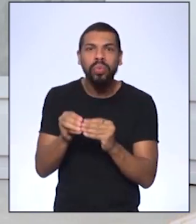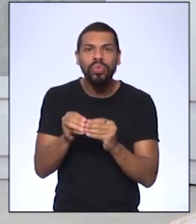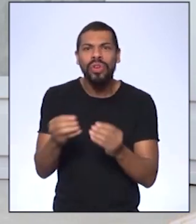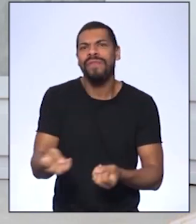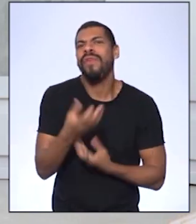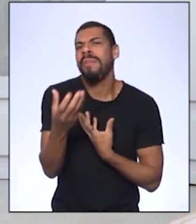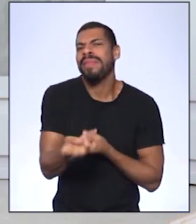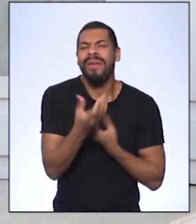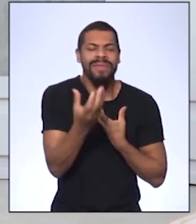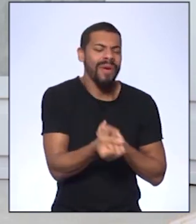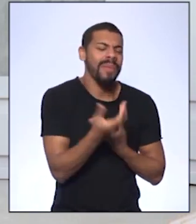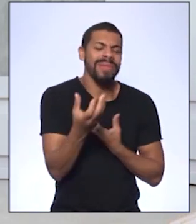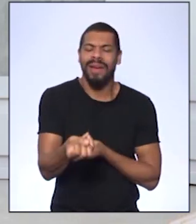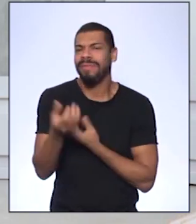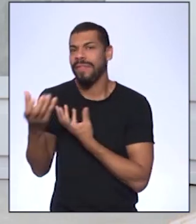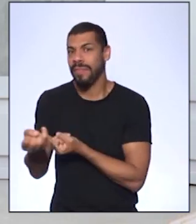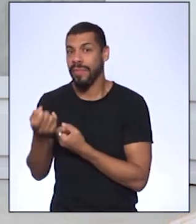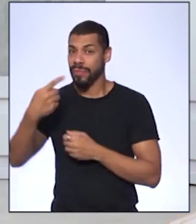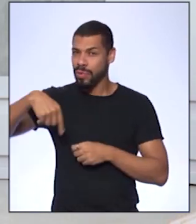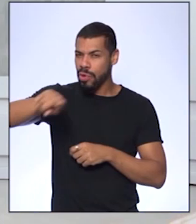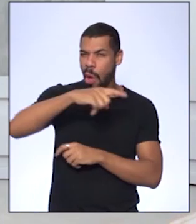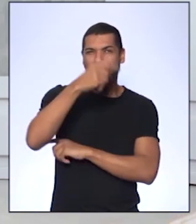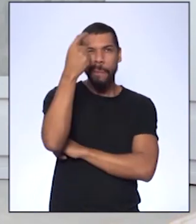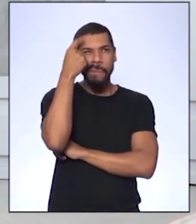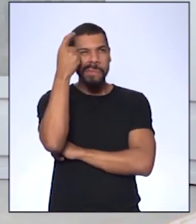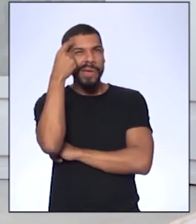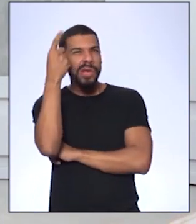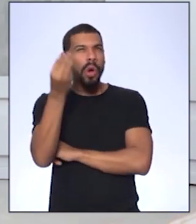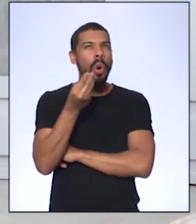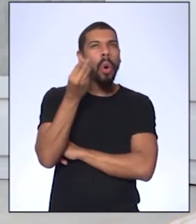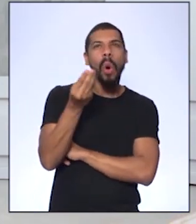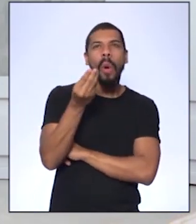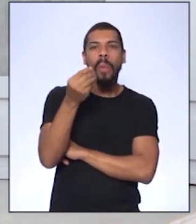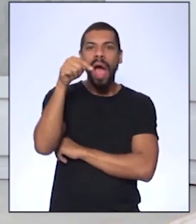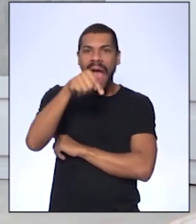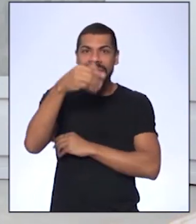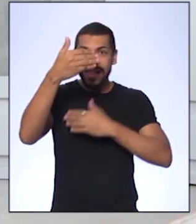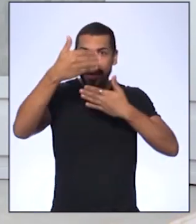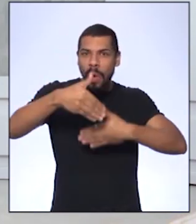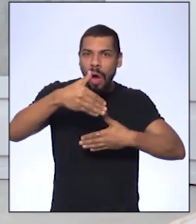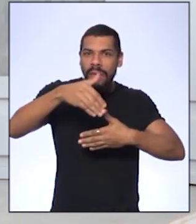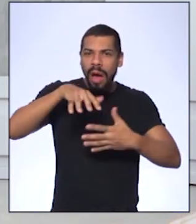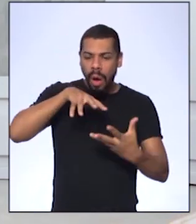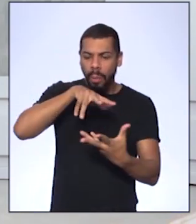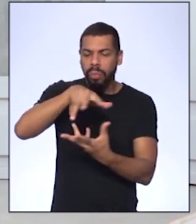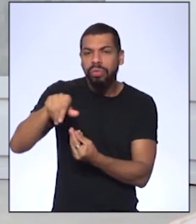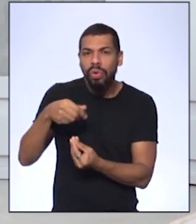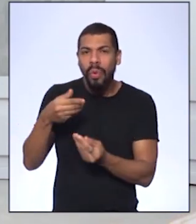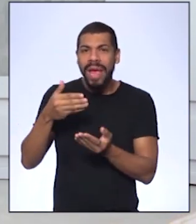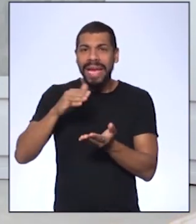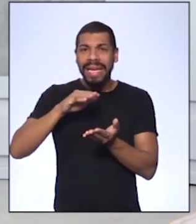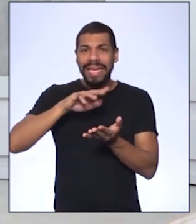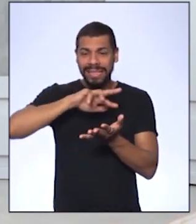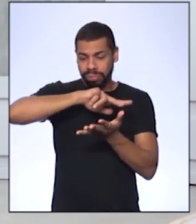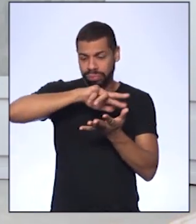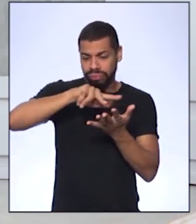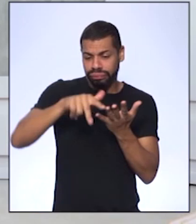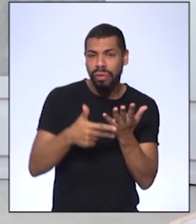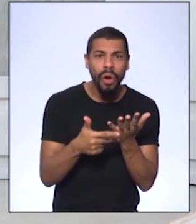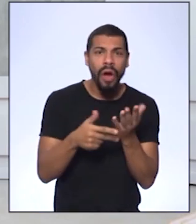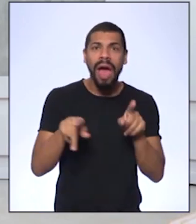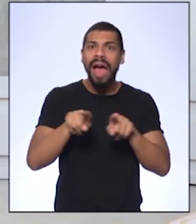de informações. Para nós, quando pensamos nessa prova, nós pensamos em um universo de interpretações